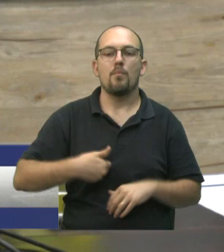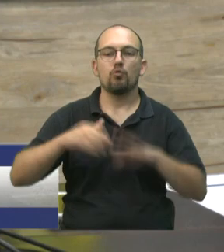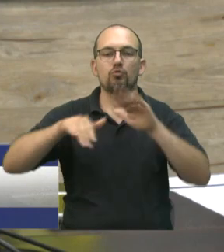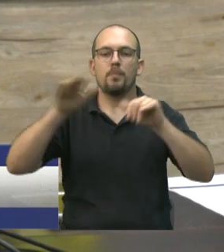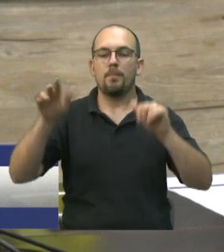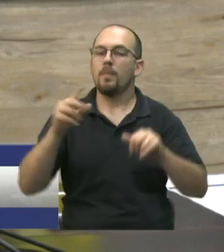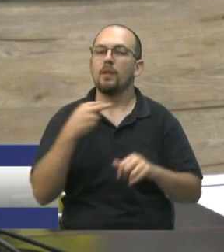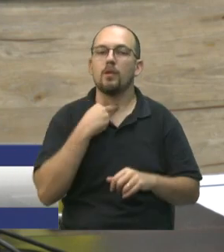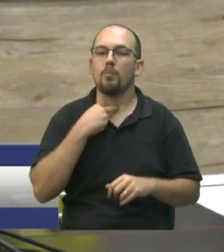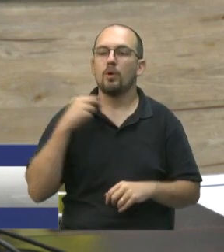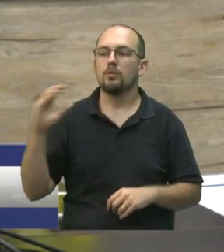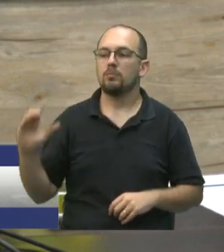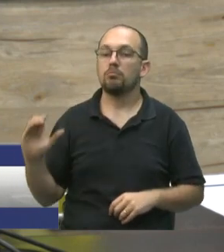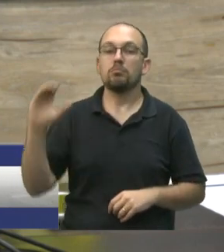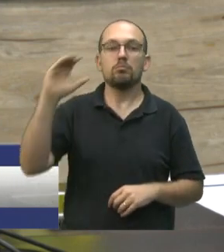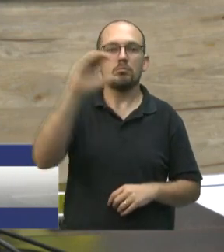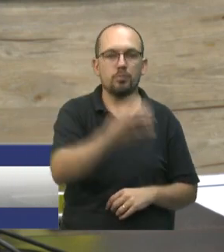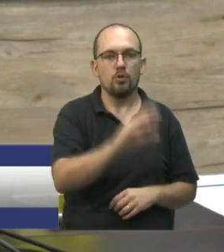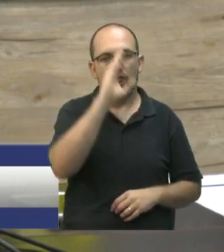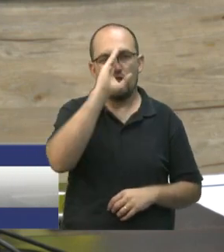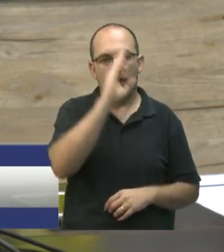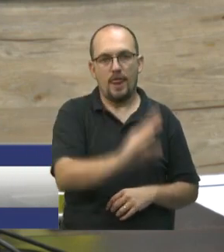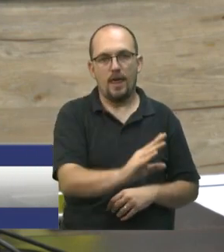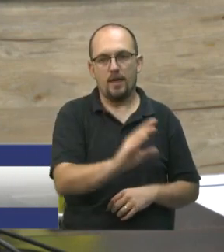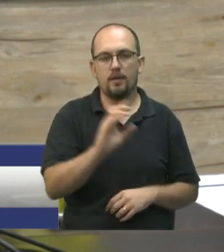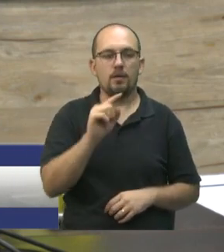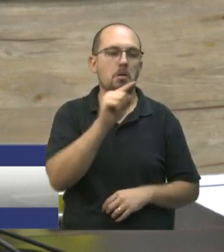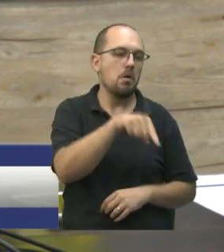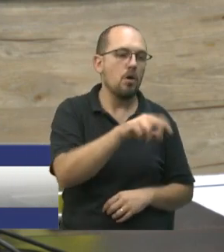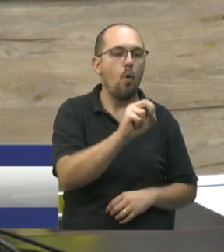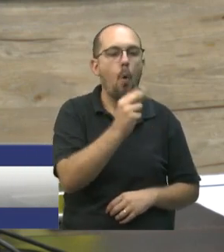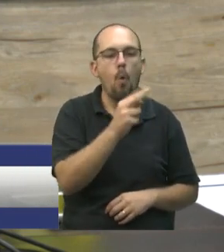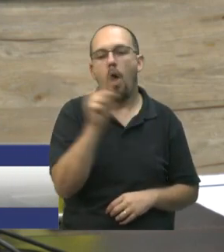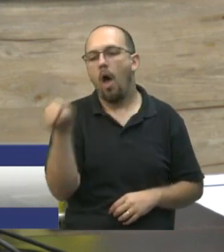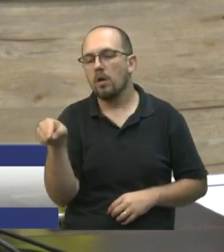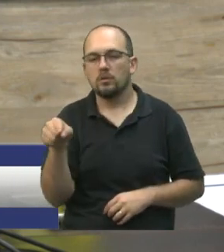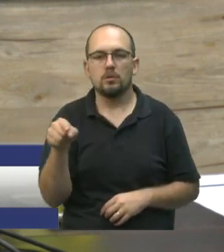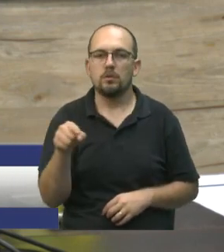destinação direta à entidade X ou Y.